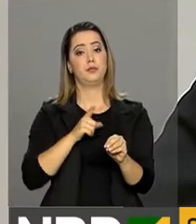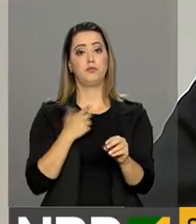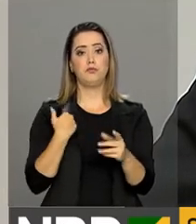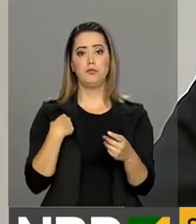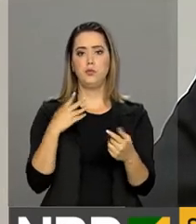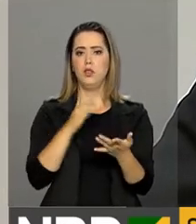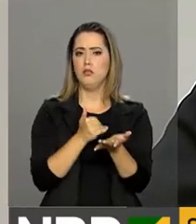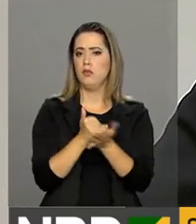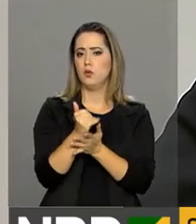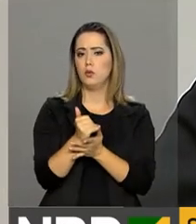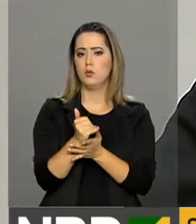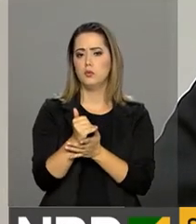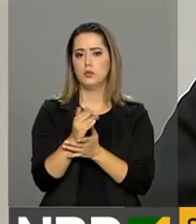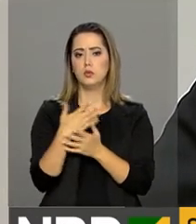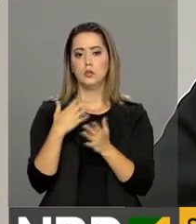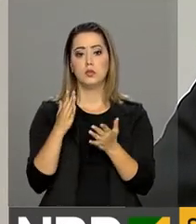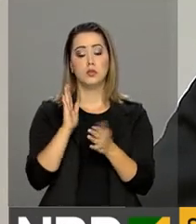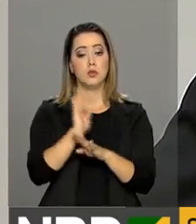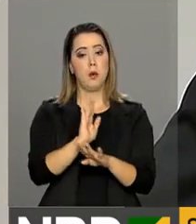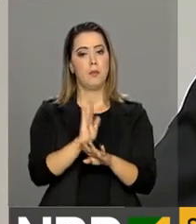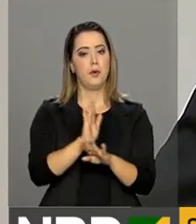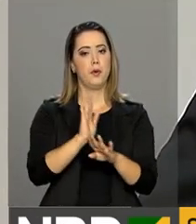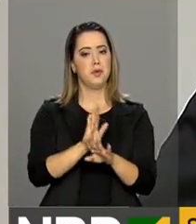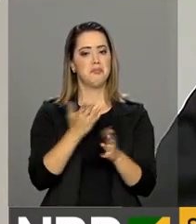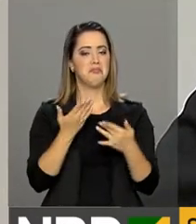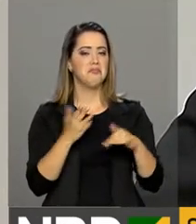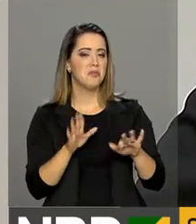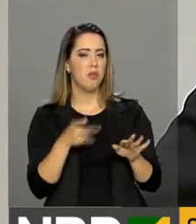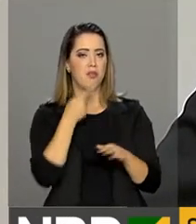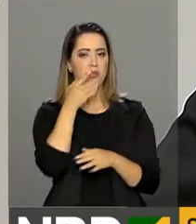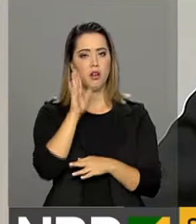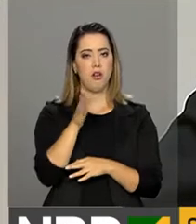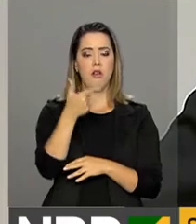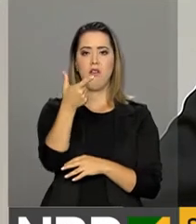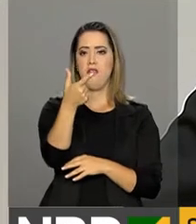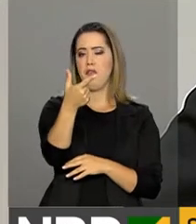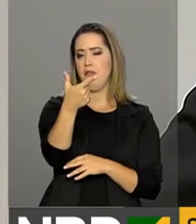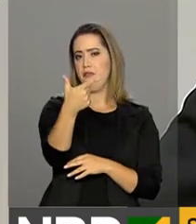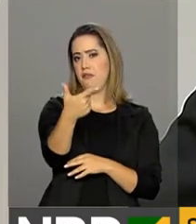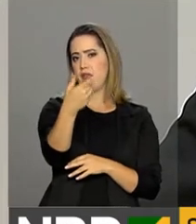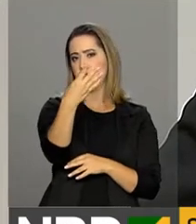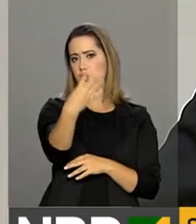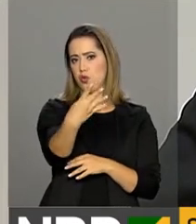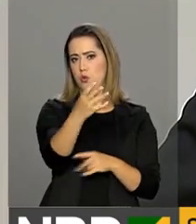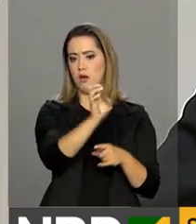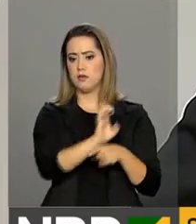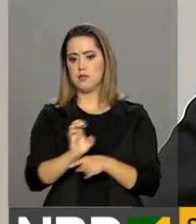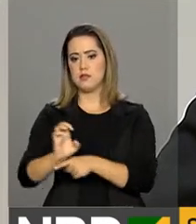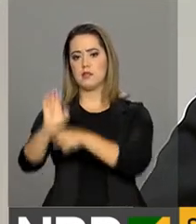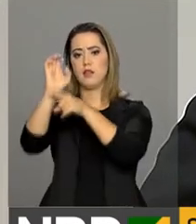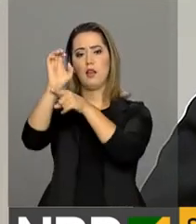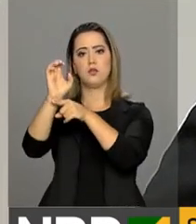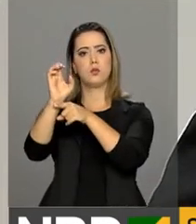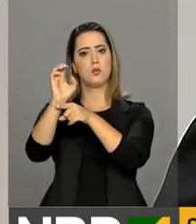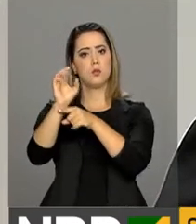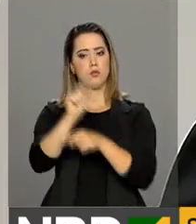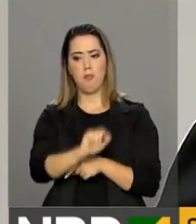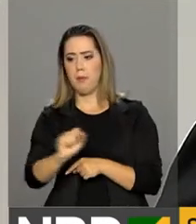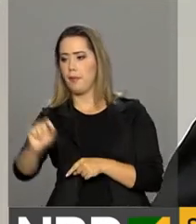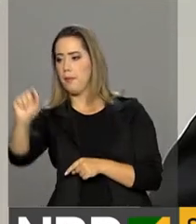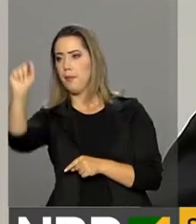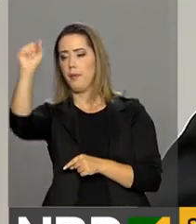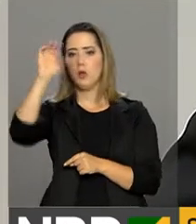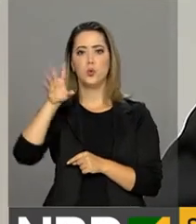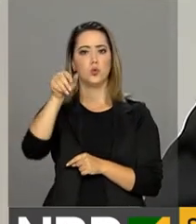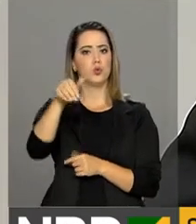inaugural mente o apoio de danos assim de pelo menos 24 estados da federação brasileira dos secretários